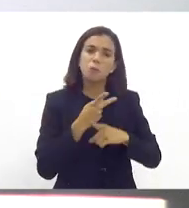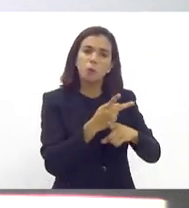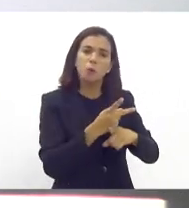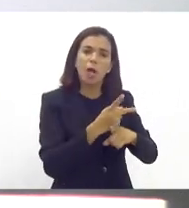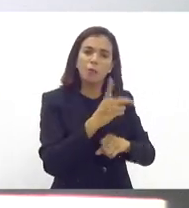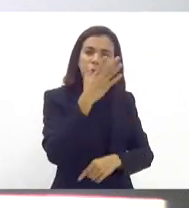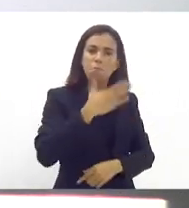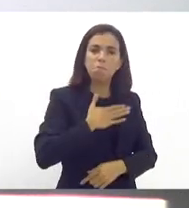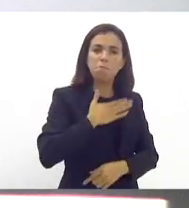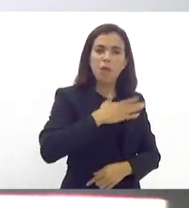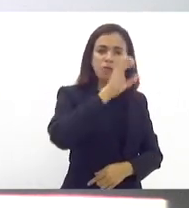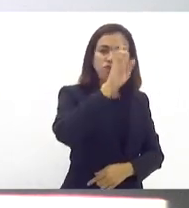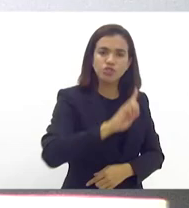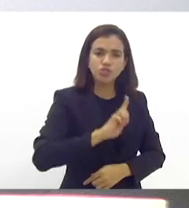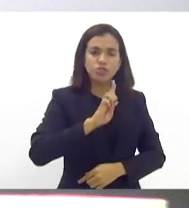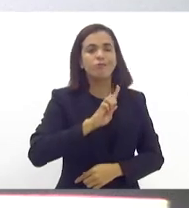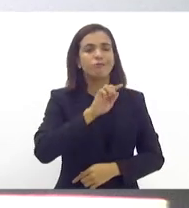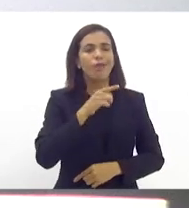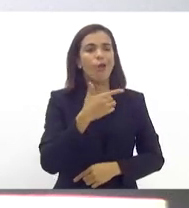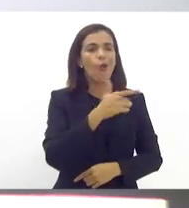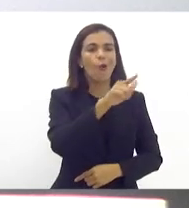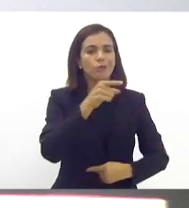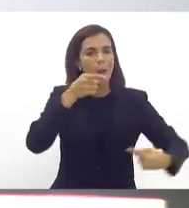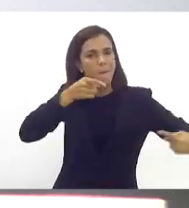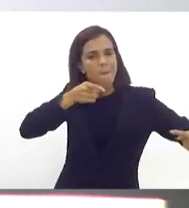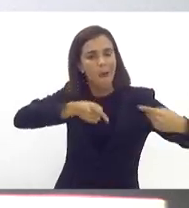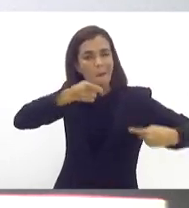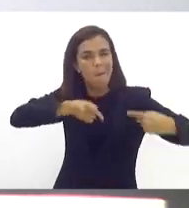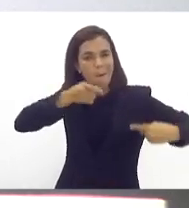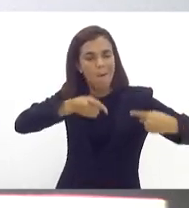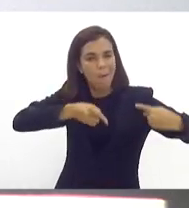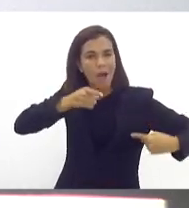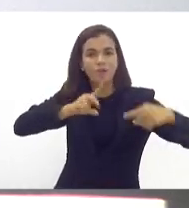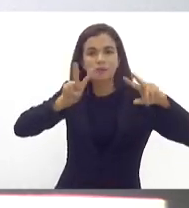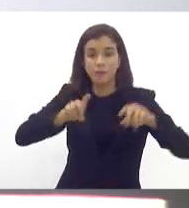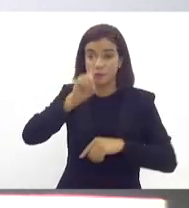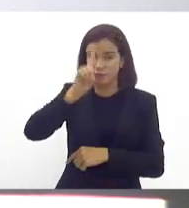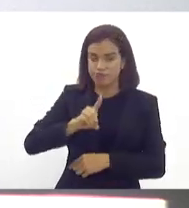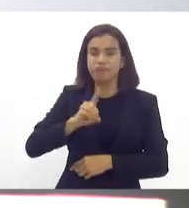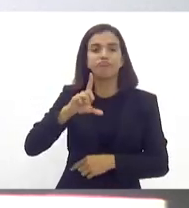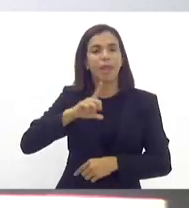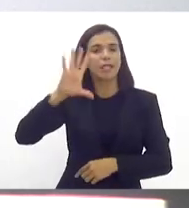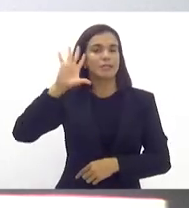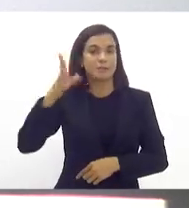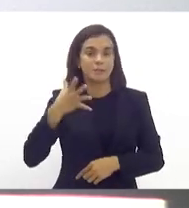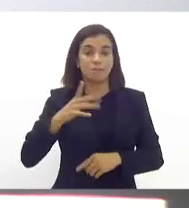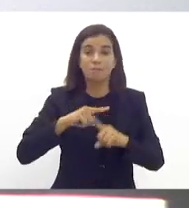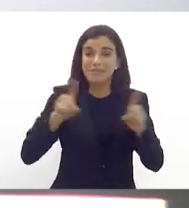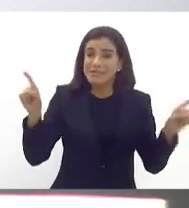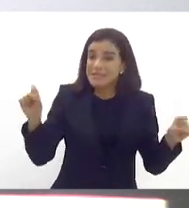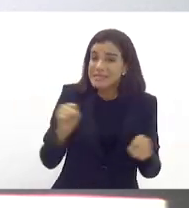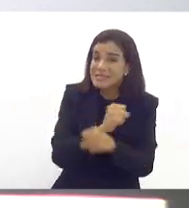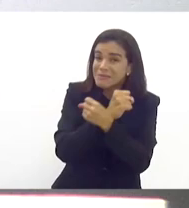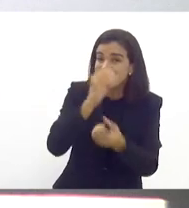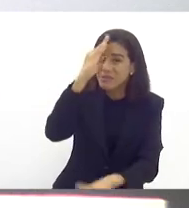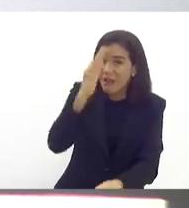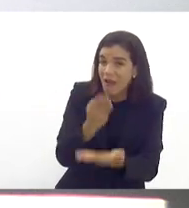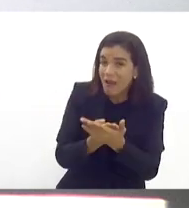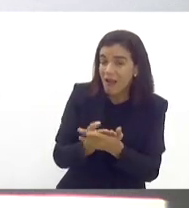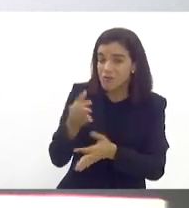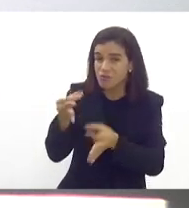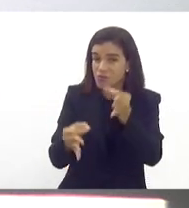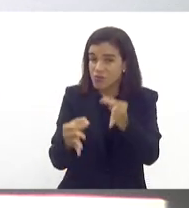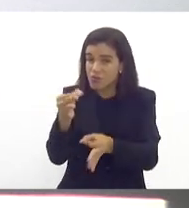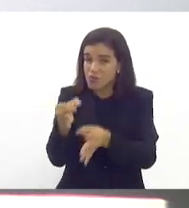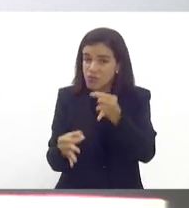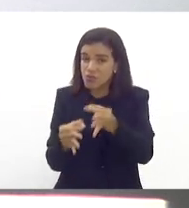meu direito e vai ter a outra parte que vai discutir o direito e a gente tem a decisão inacreditável é a justiça